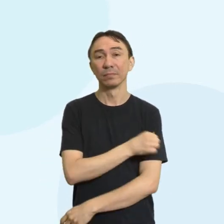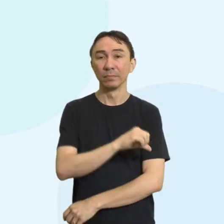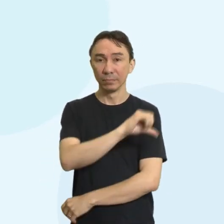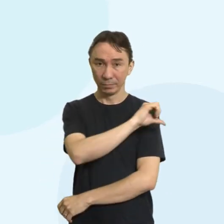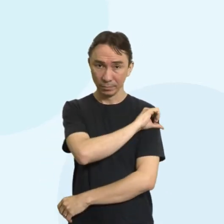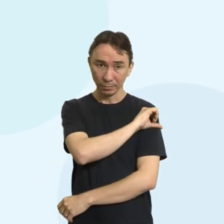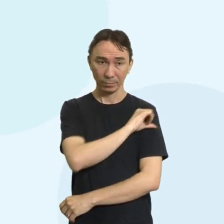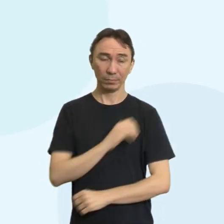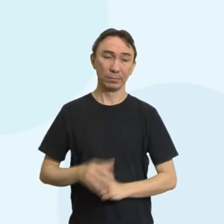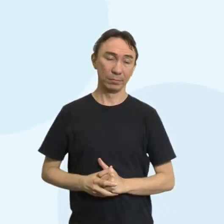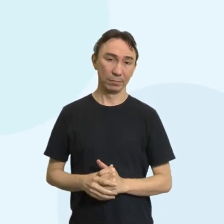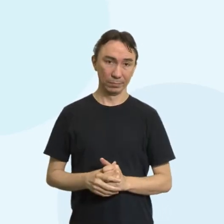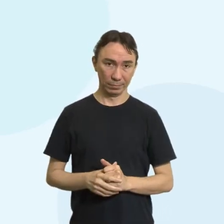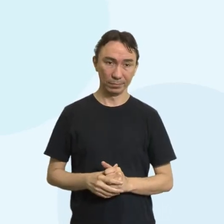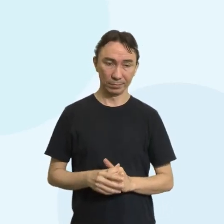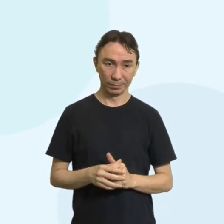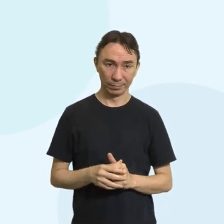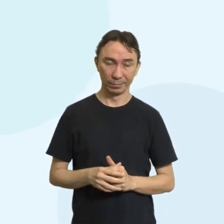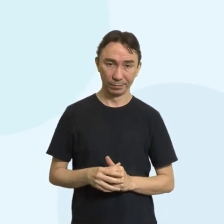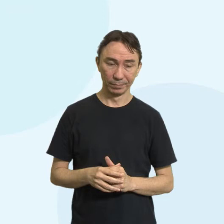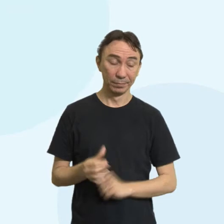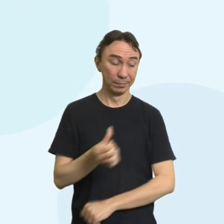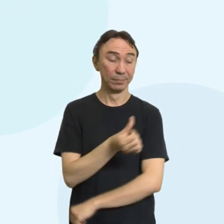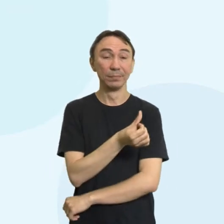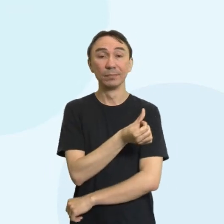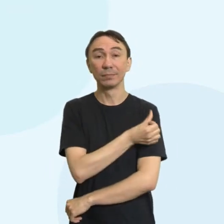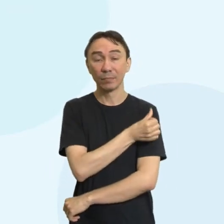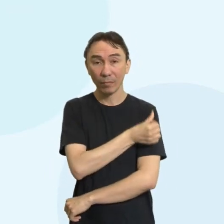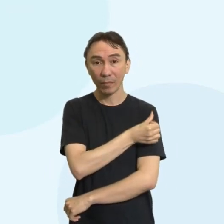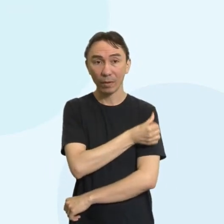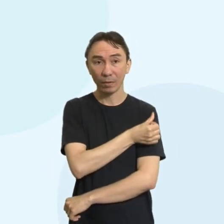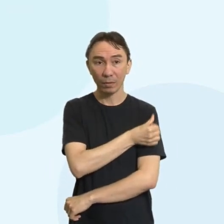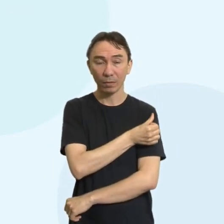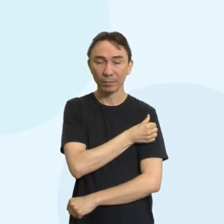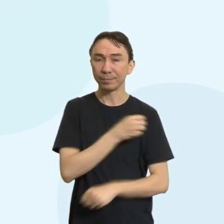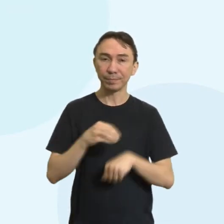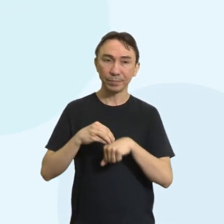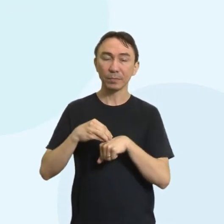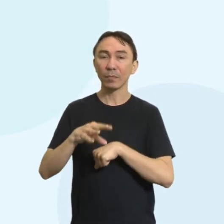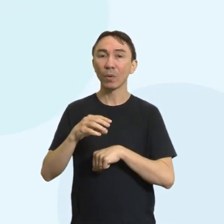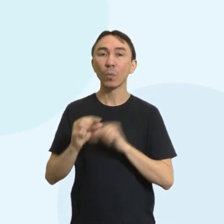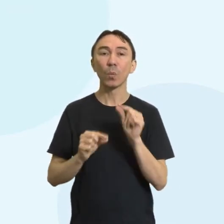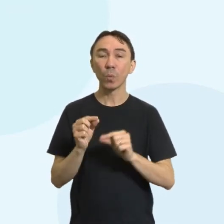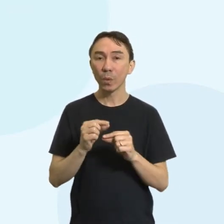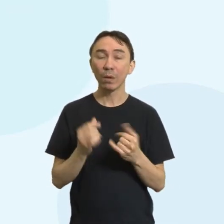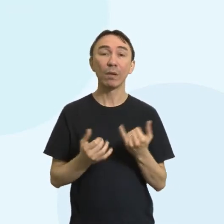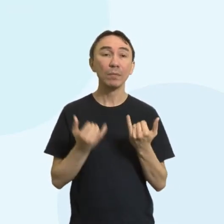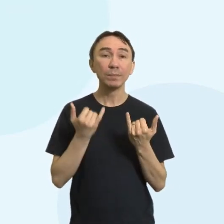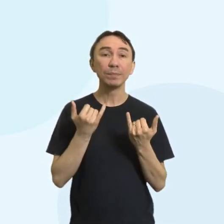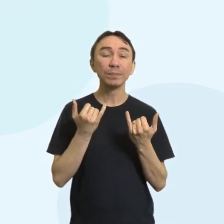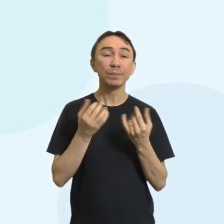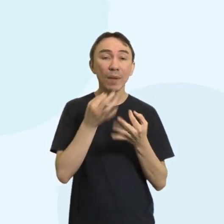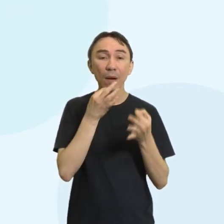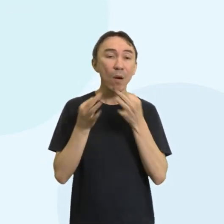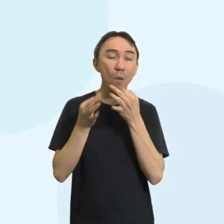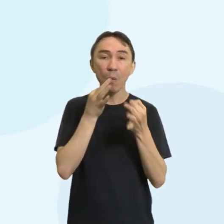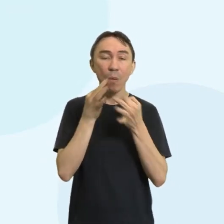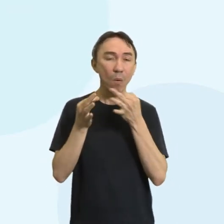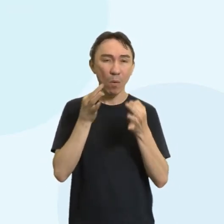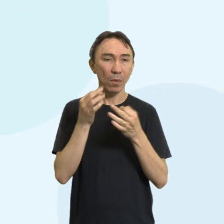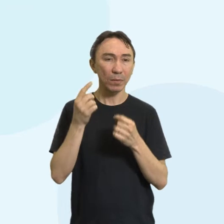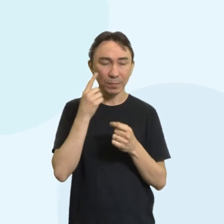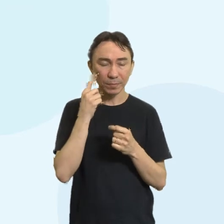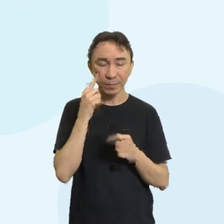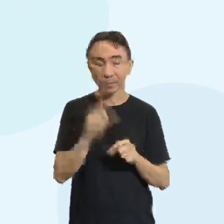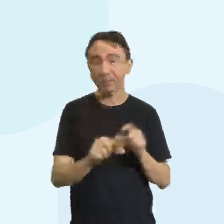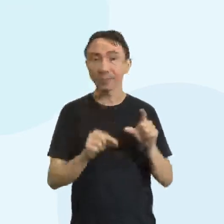finais. Primeiramente, nós temos no 6º ano, selecionar argumentos e evidências científicas que